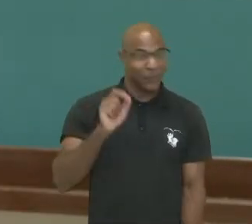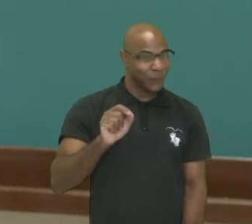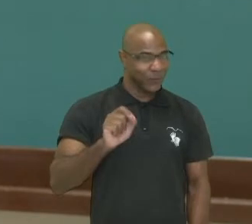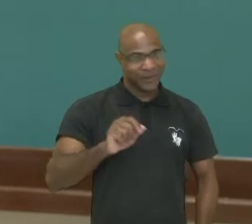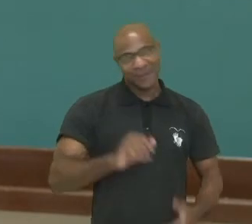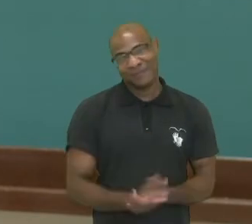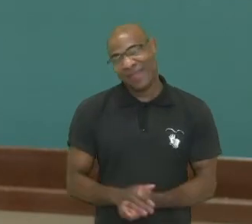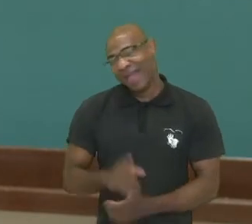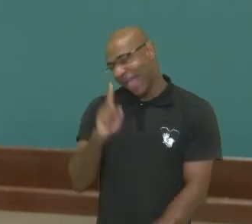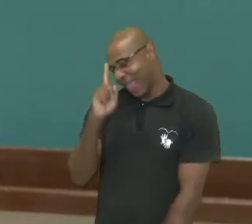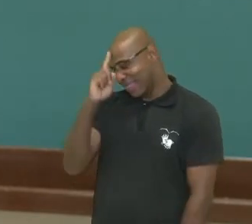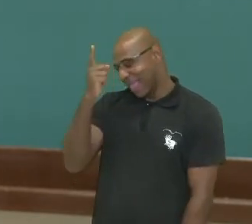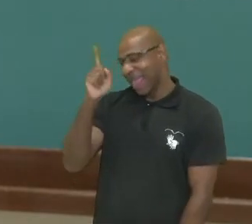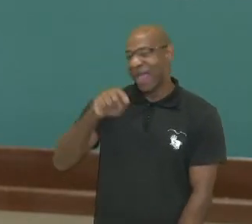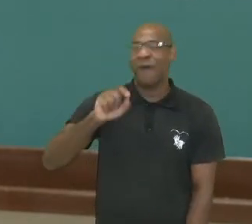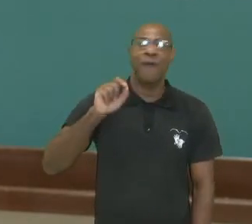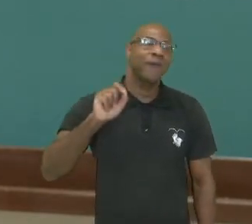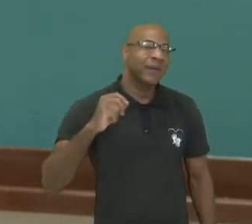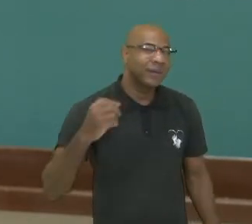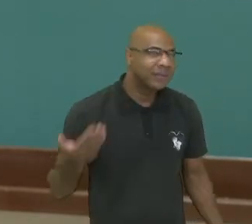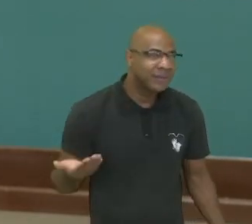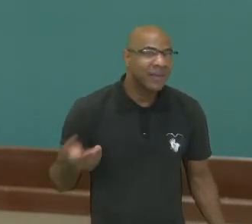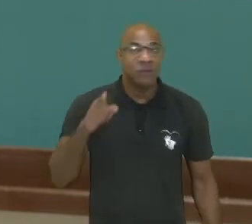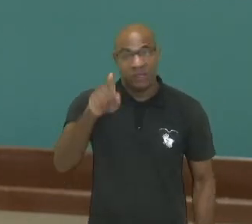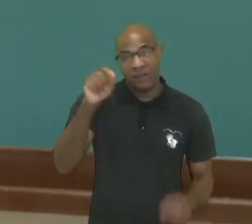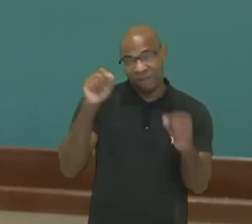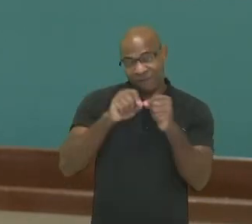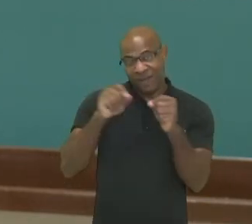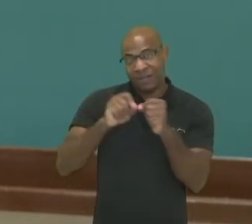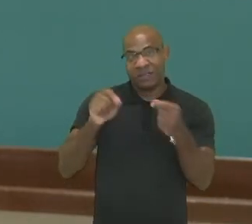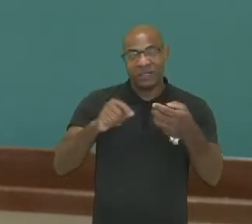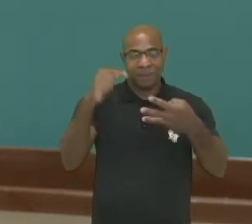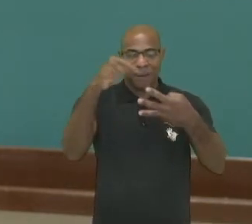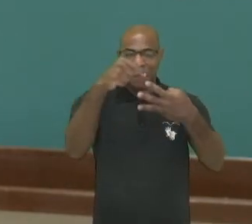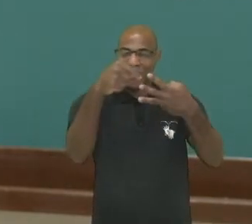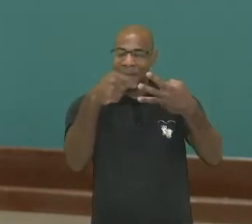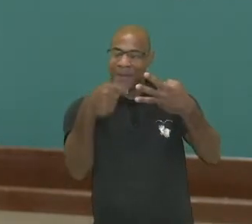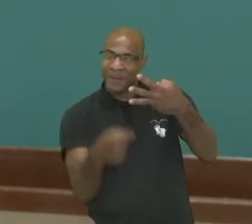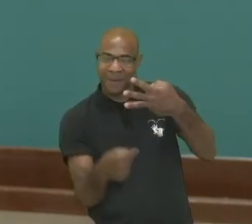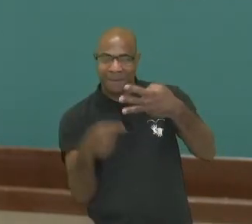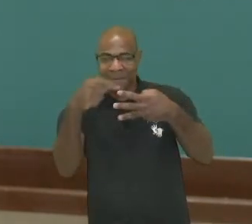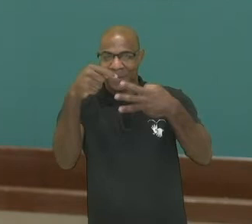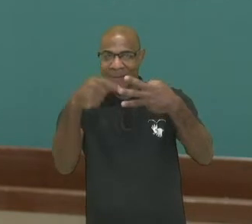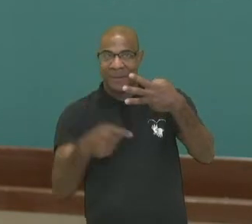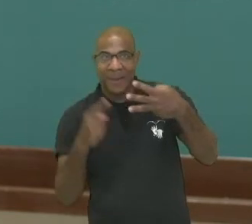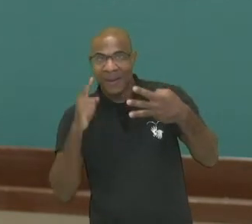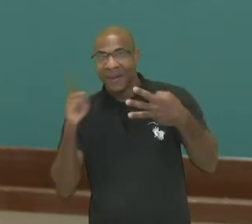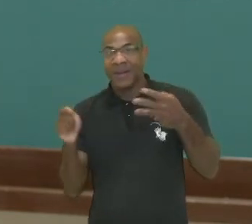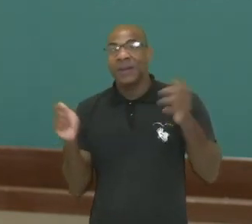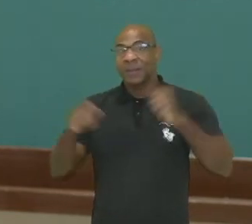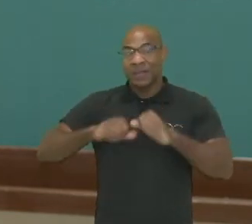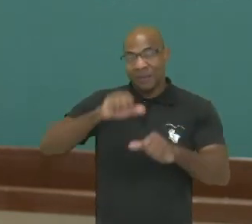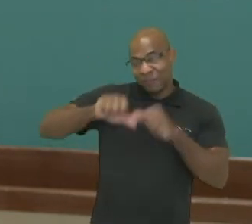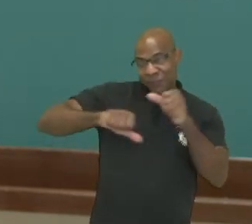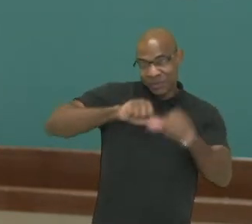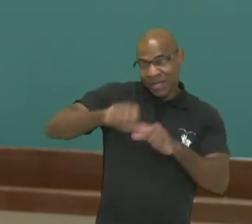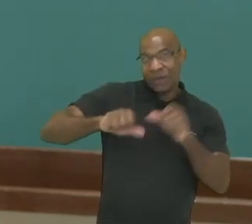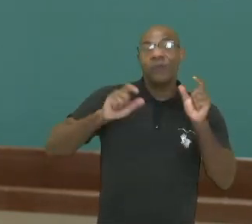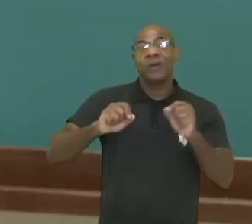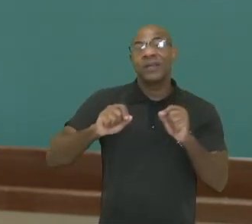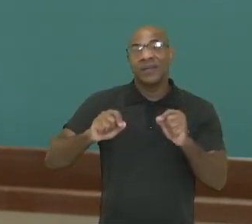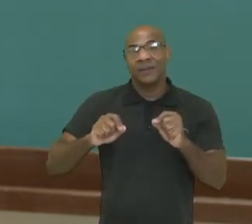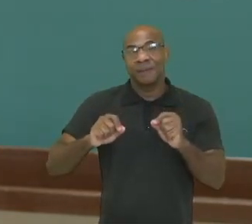a ideia é que você faça essa lista de ações que podem ser modificadas a partir do